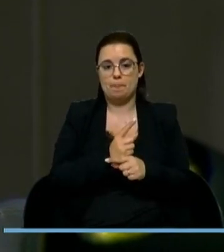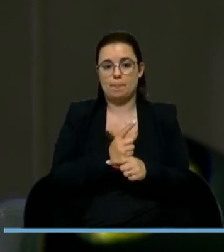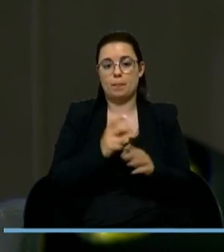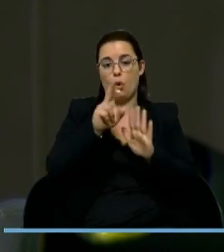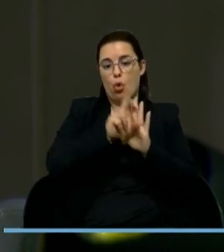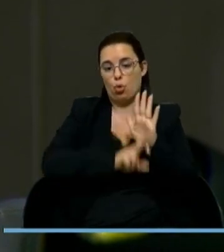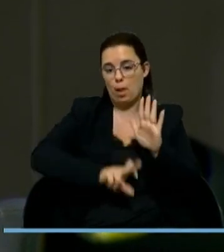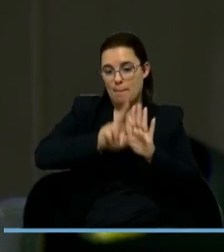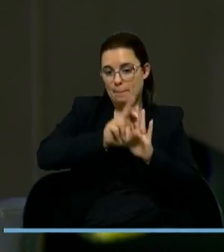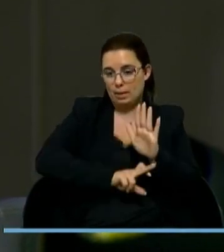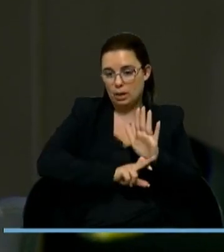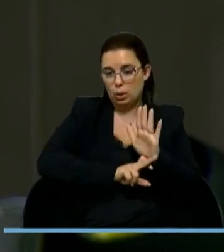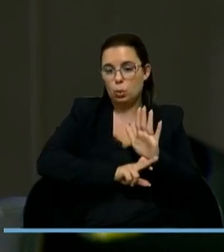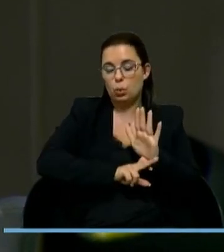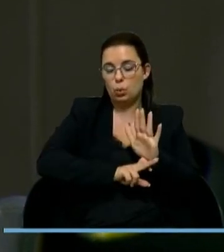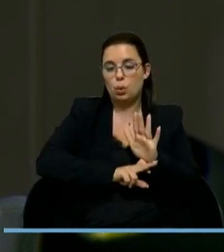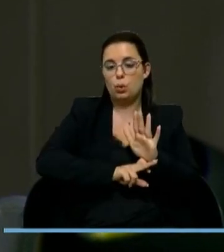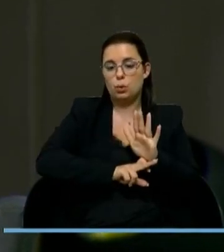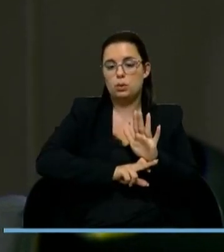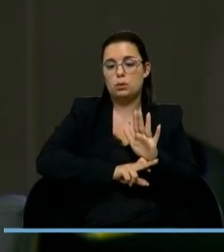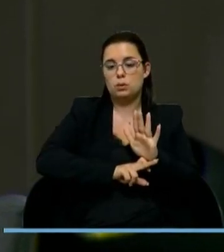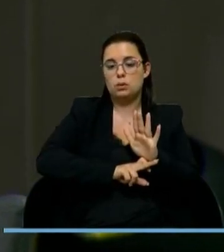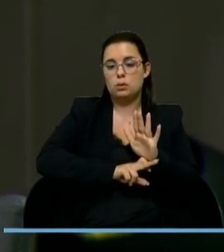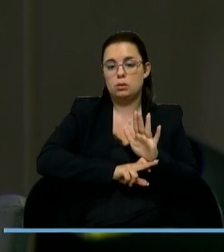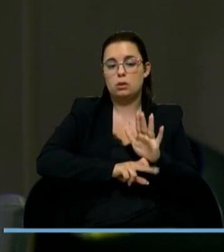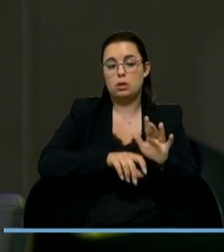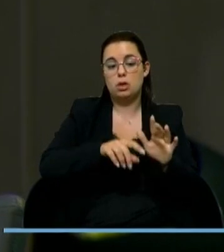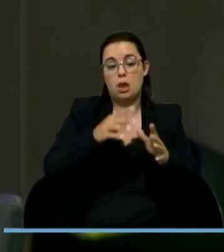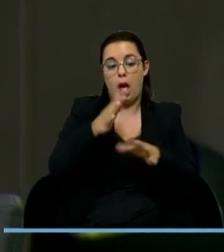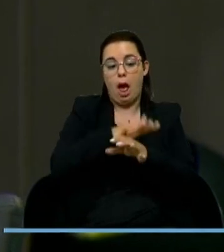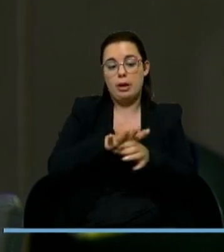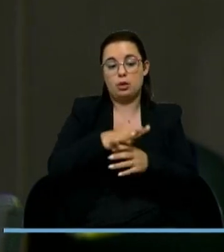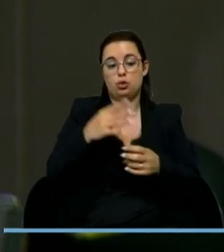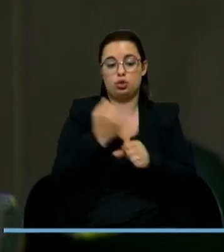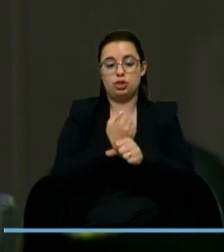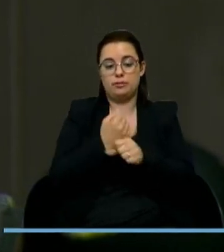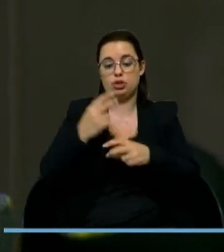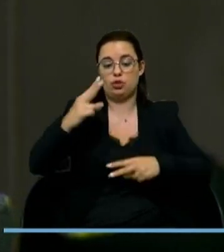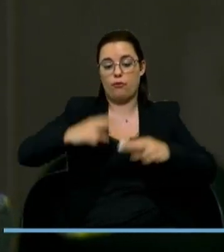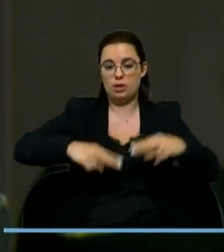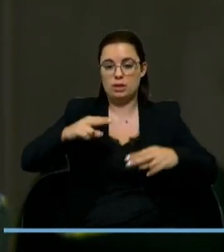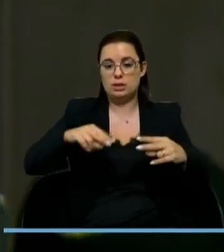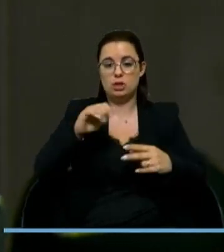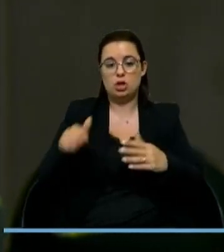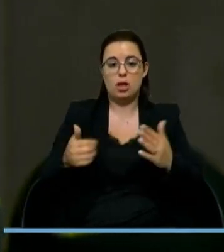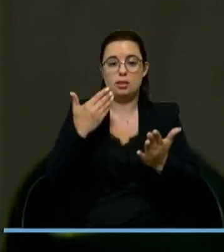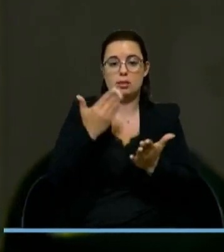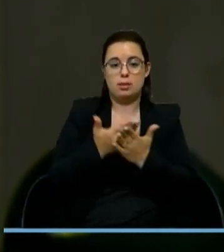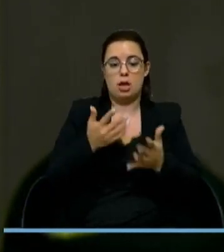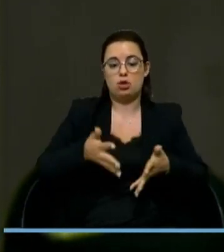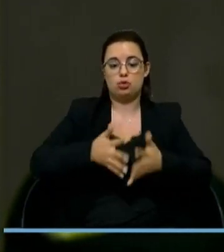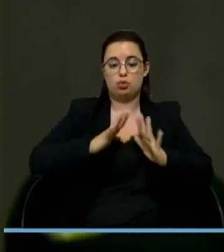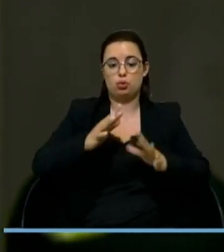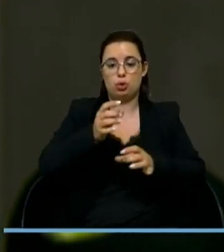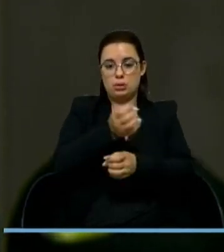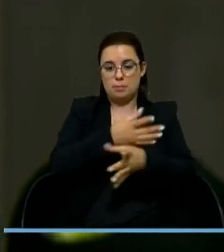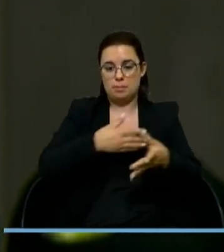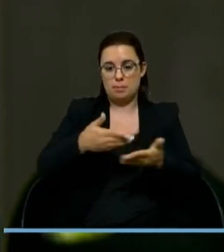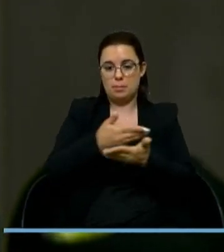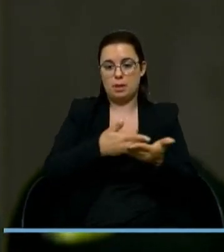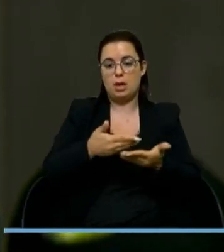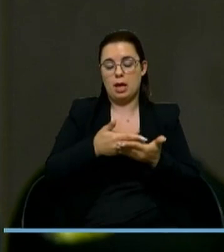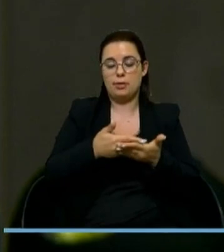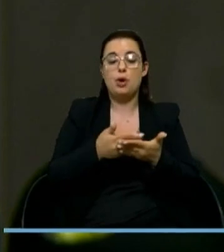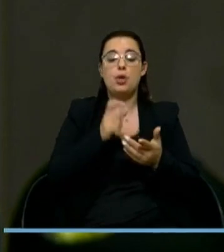o regulamento vem fazer na área dos serviços financeiros é, no fundo, permitir a criação de infraestruturas de mercado que permitam